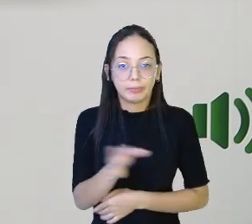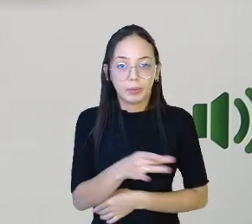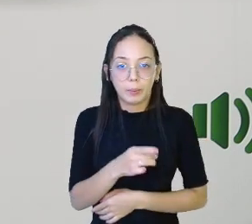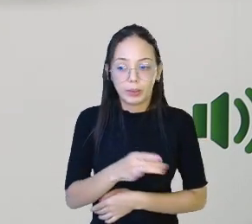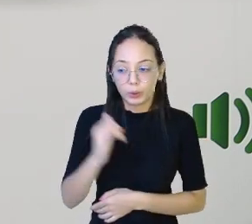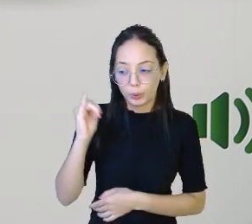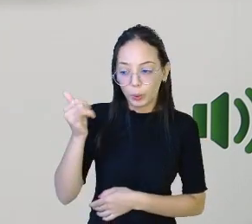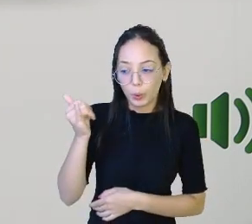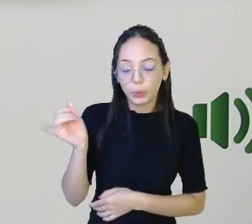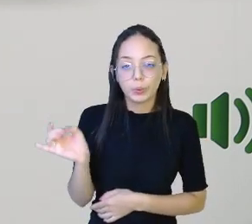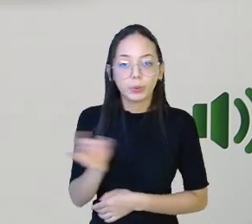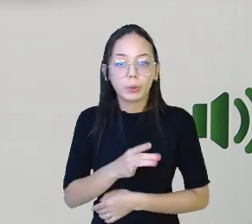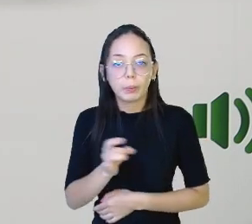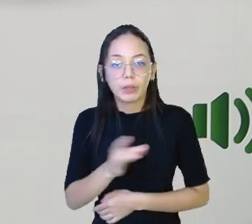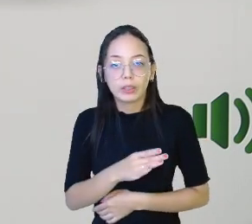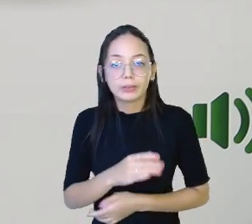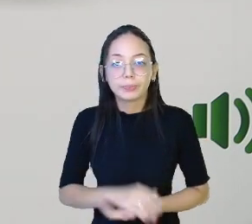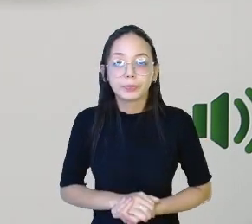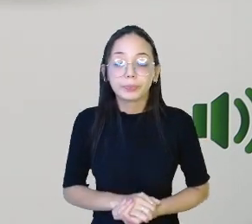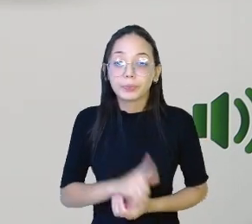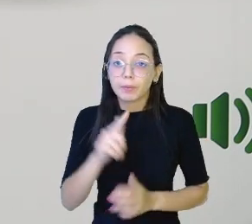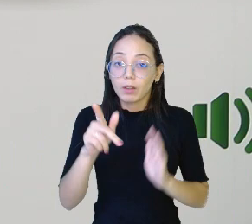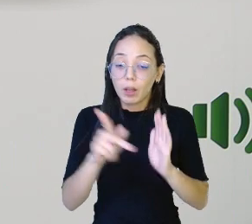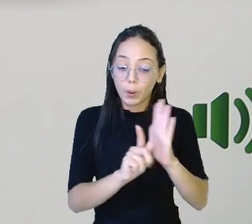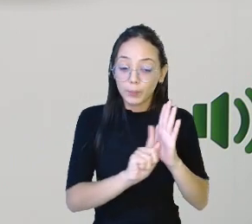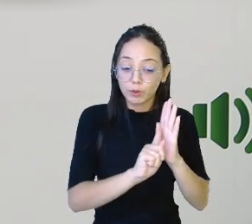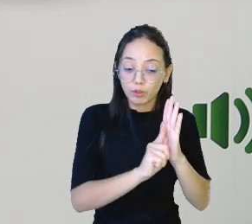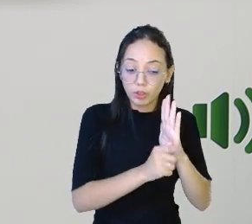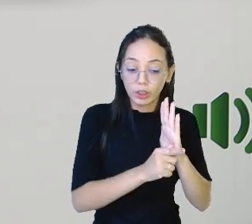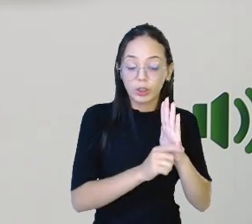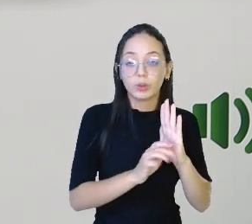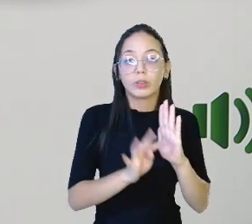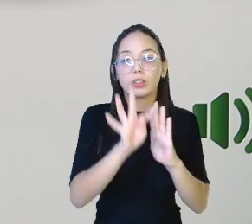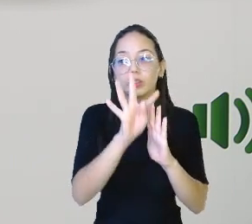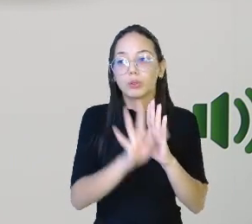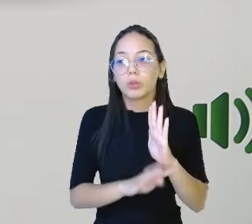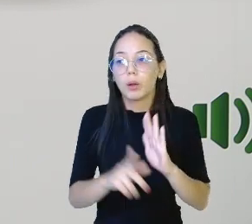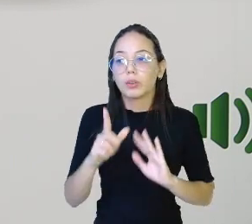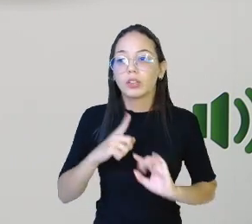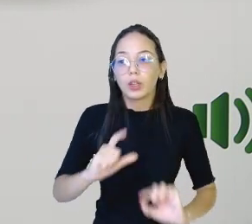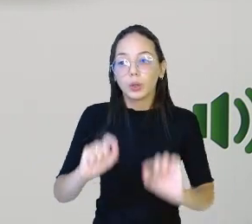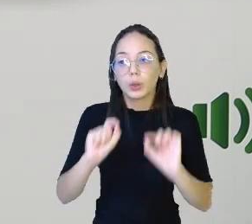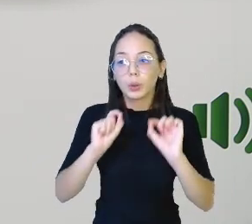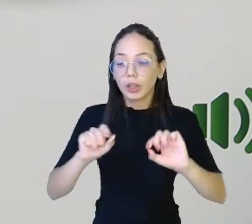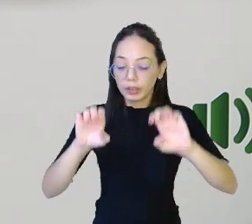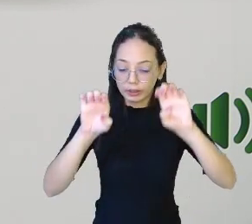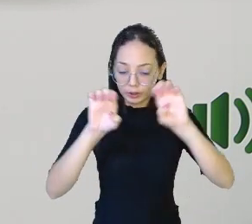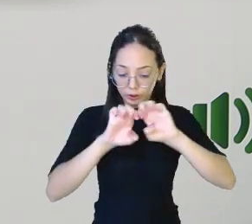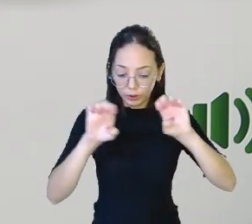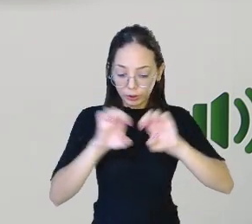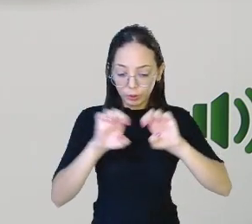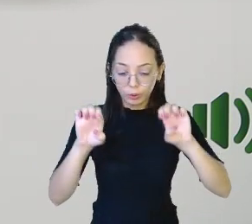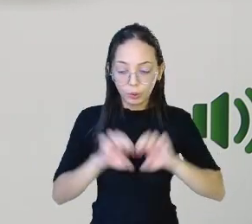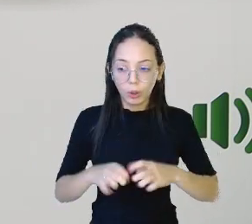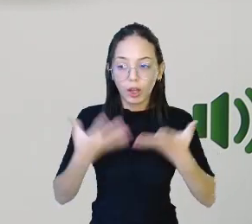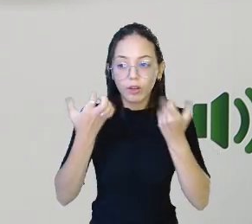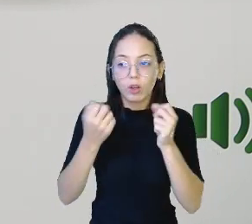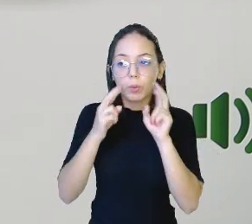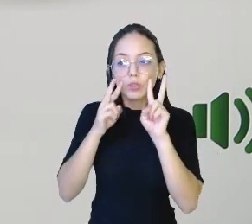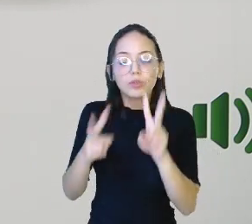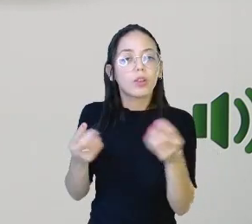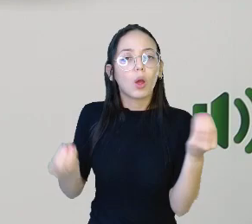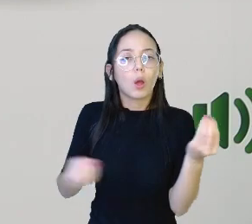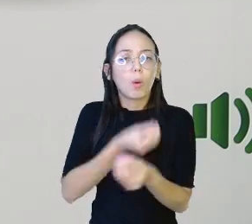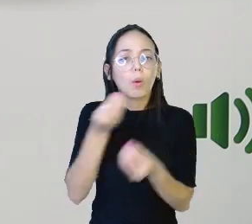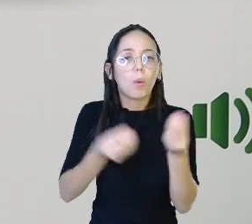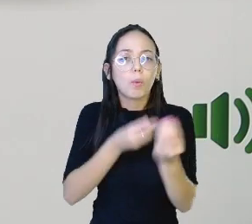assombração. Como conto é um gênero textual, ele tem uma estrutura. Vamos ver como é essa